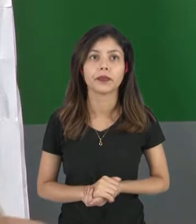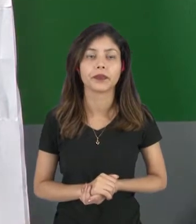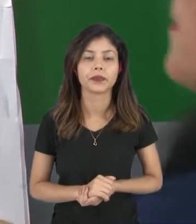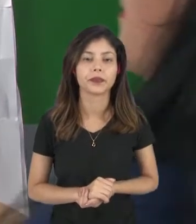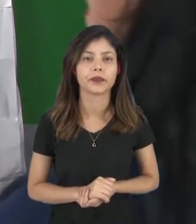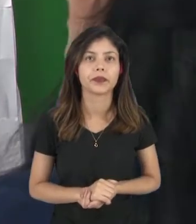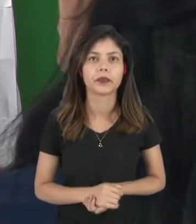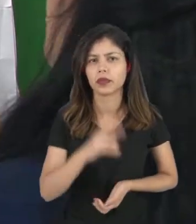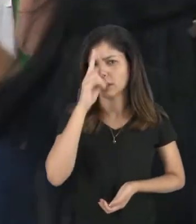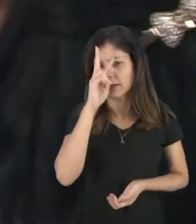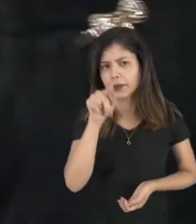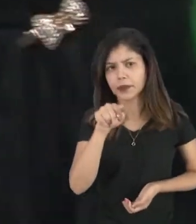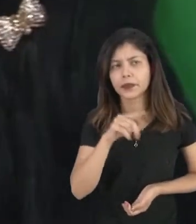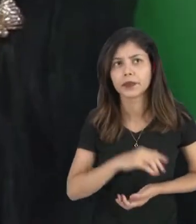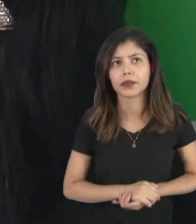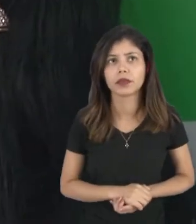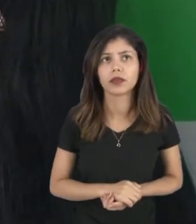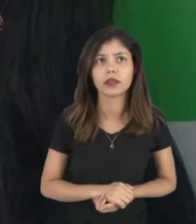Lembraram aí?